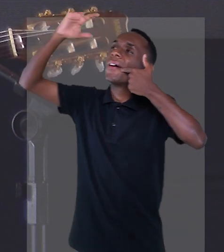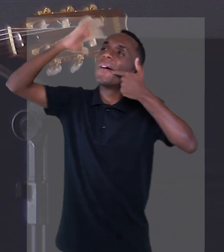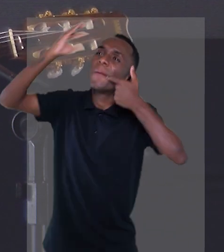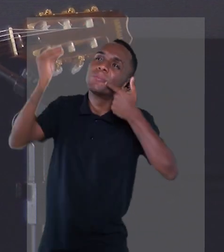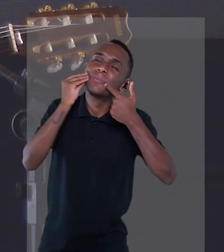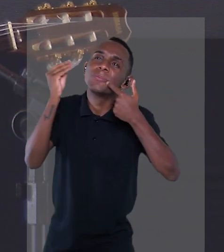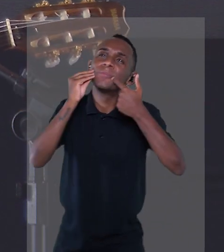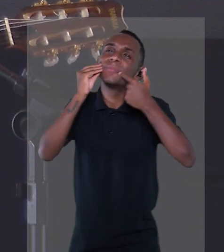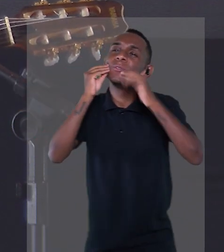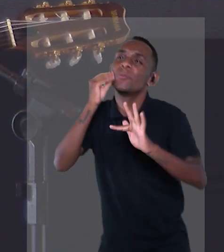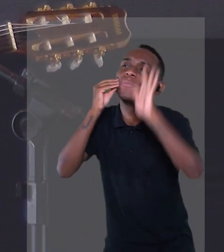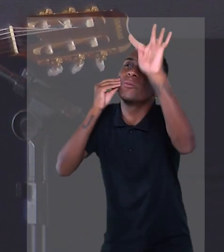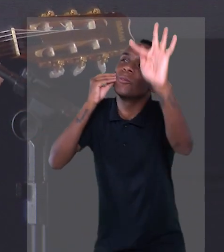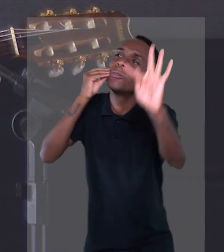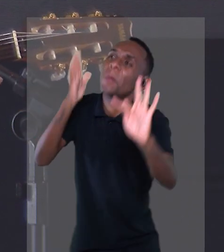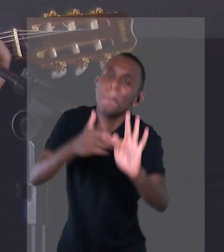eterno amanhã.